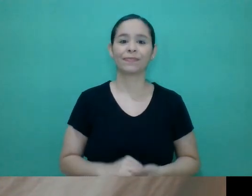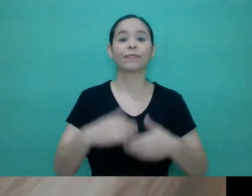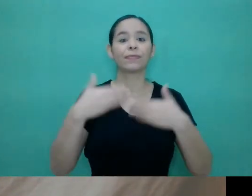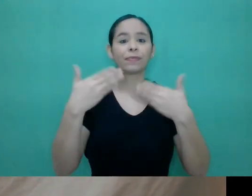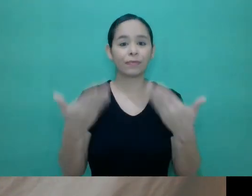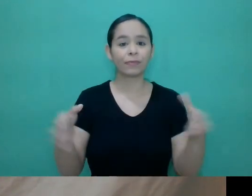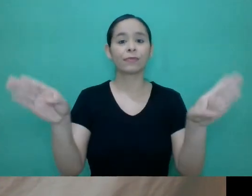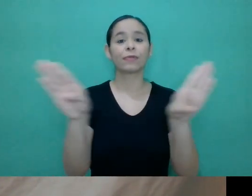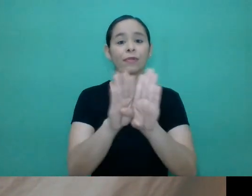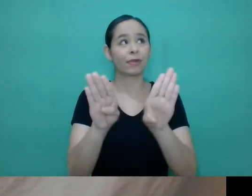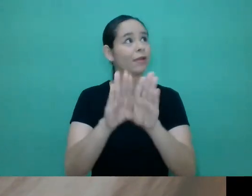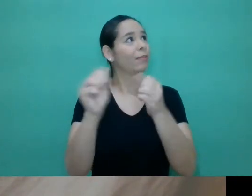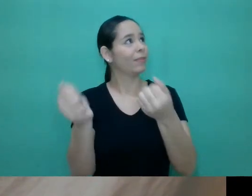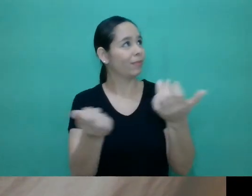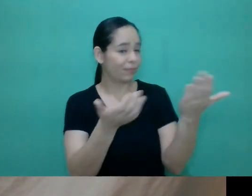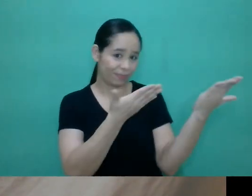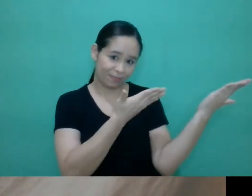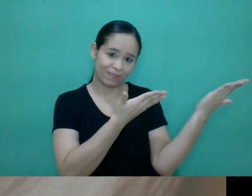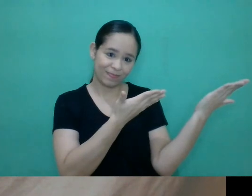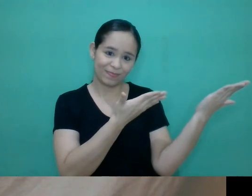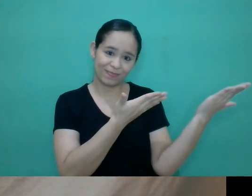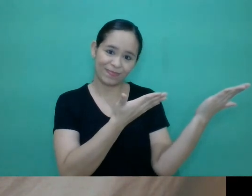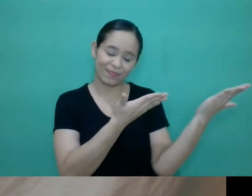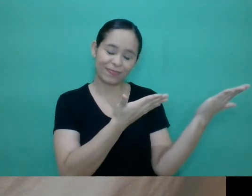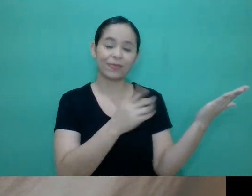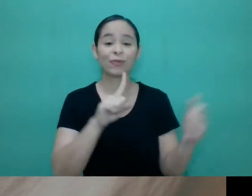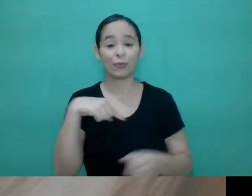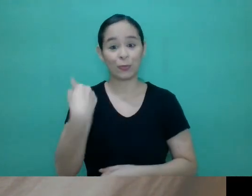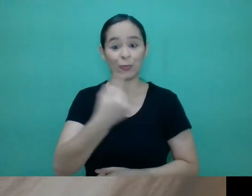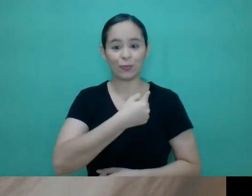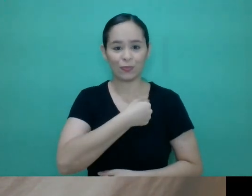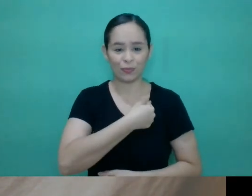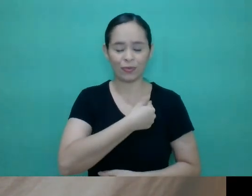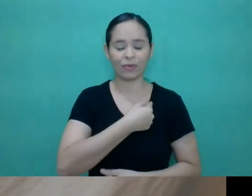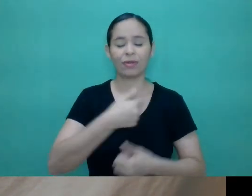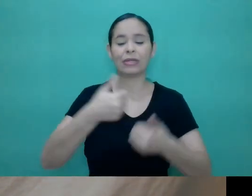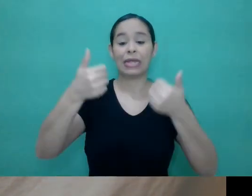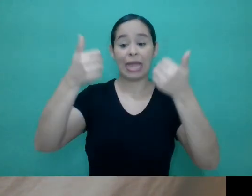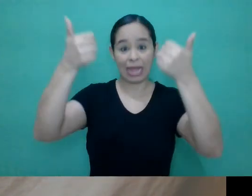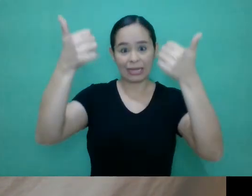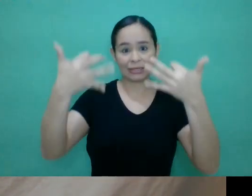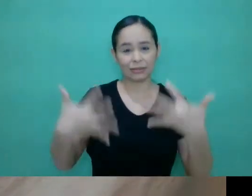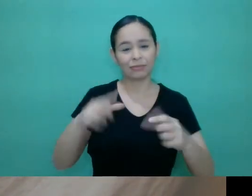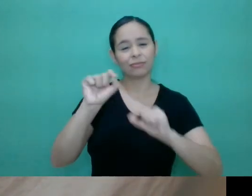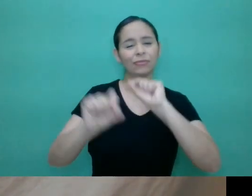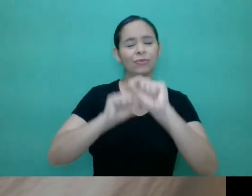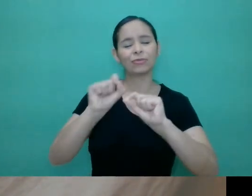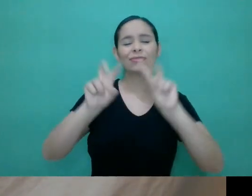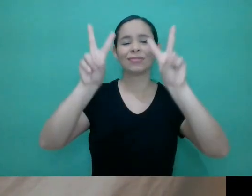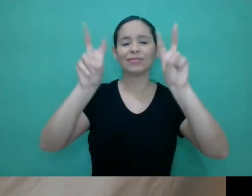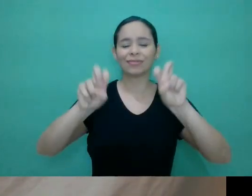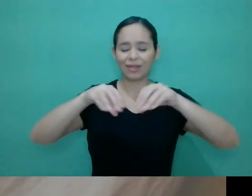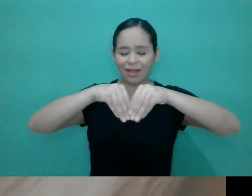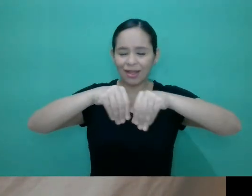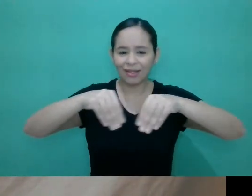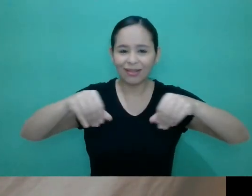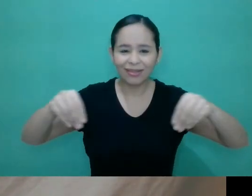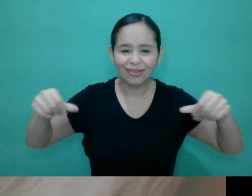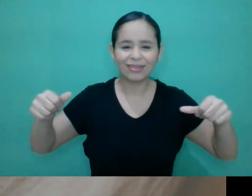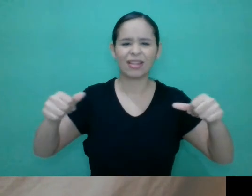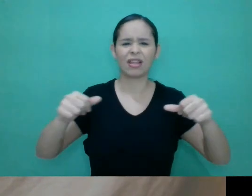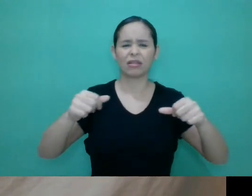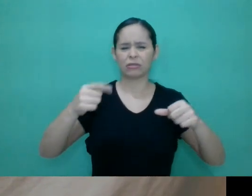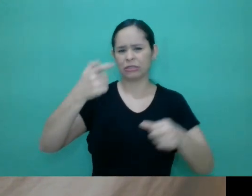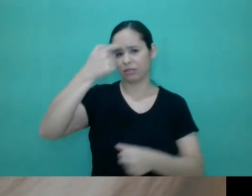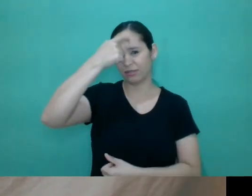Nous habitons la Terre, então a gente vive na Terra, em que ela vai falar um pouquinho sobre as questões de ideias